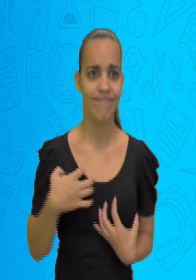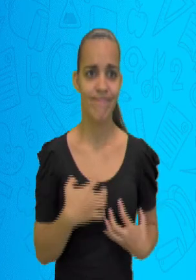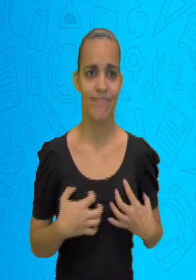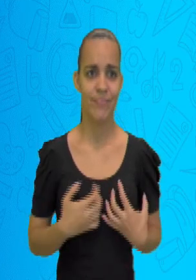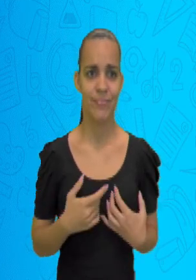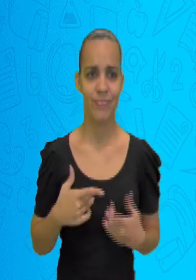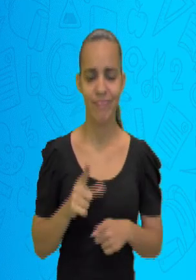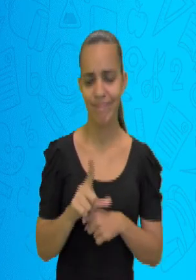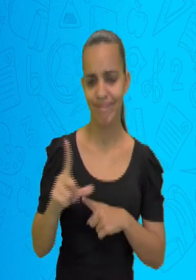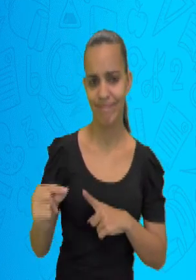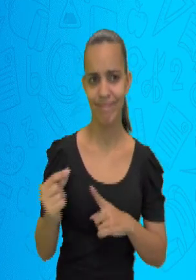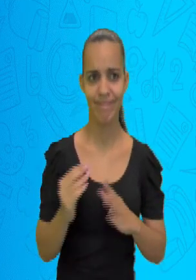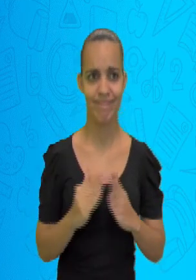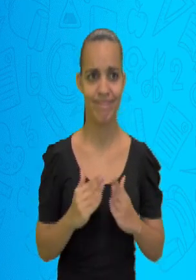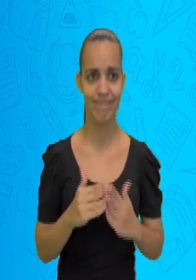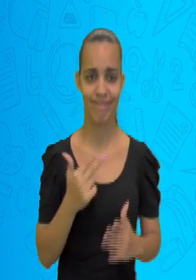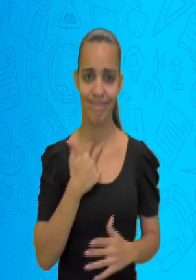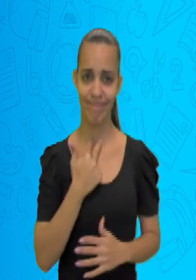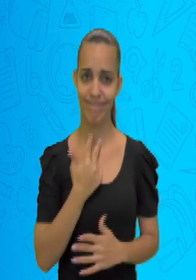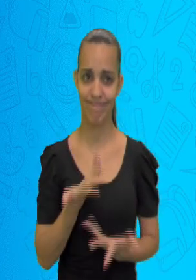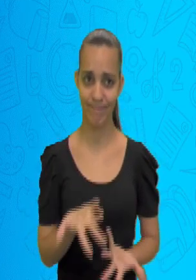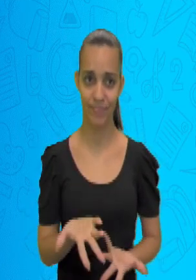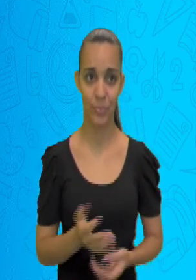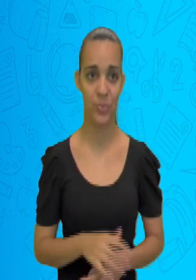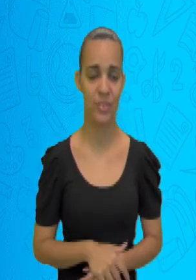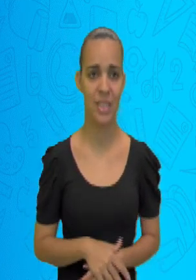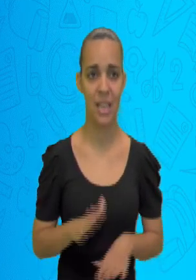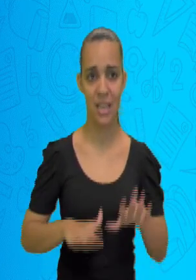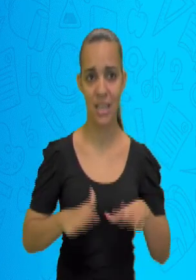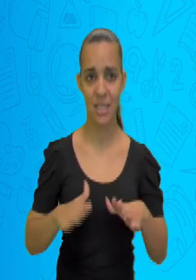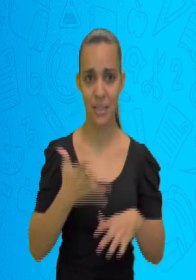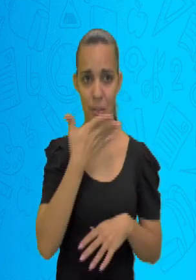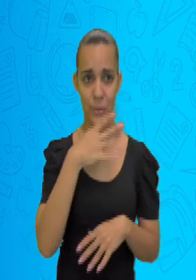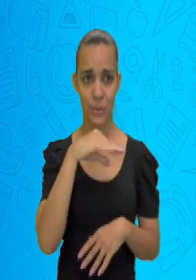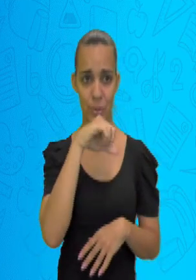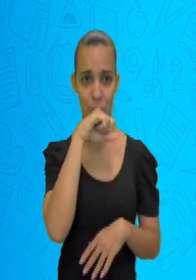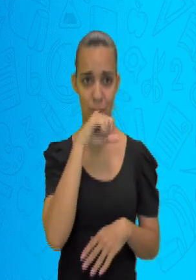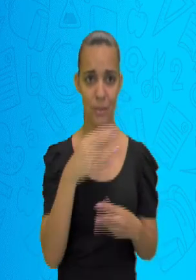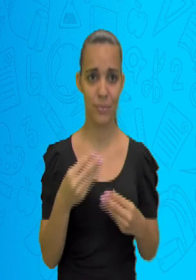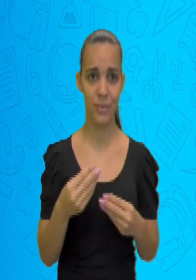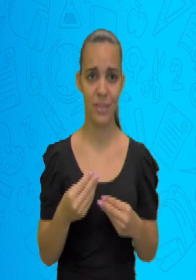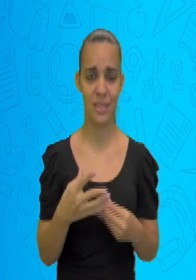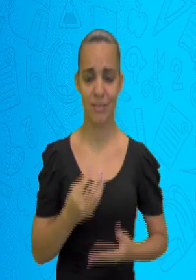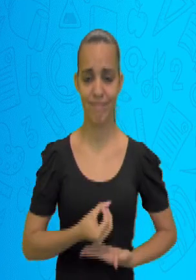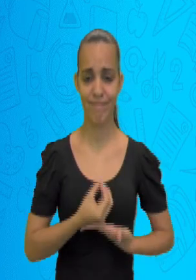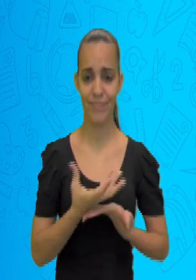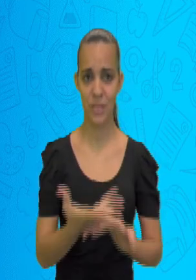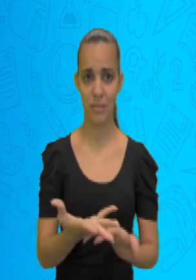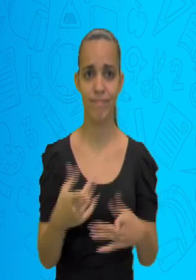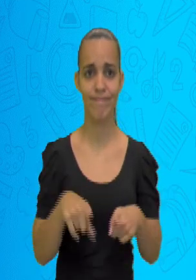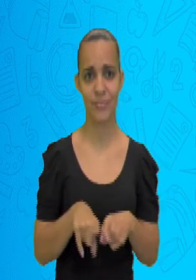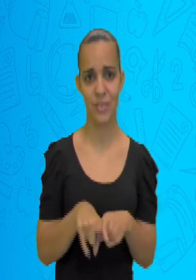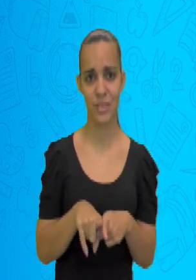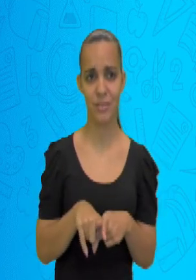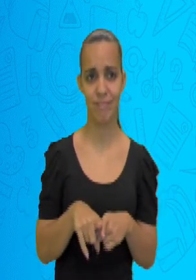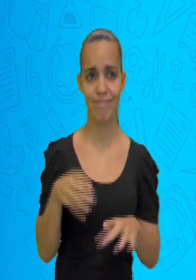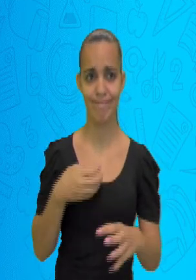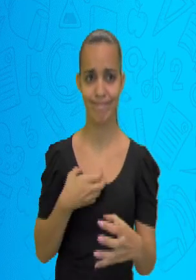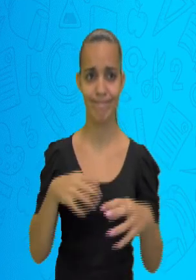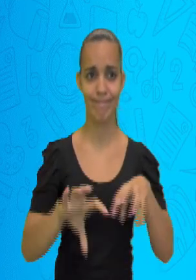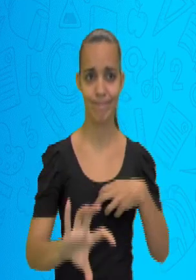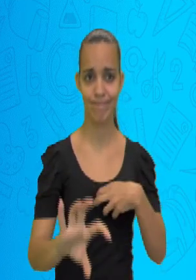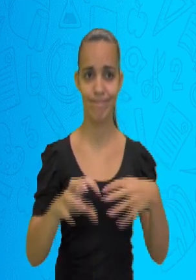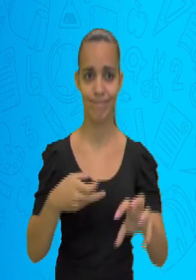casa. E muitas vezes, os pais acabam também transmitindo para eles sua própria